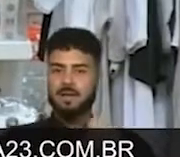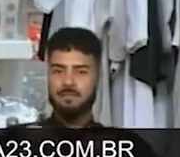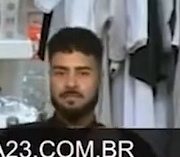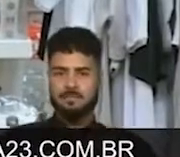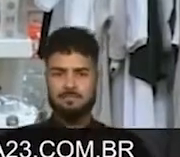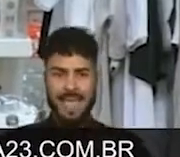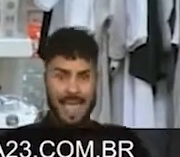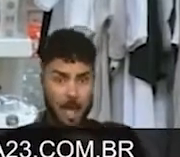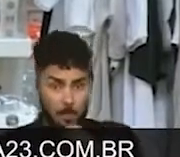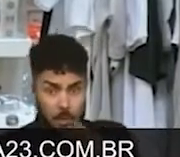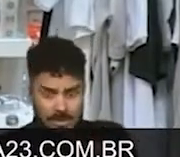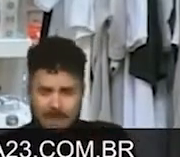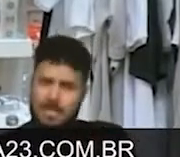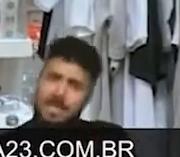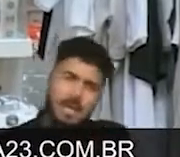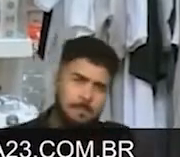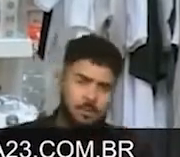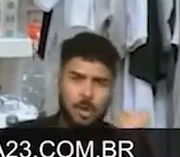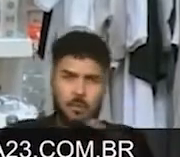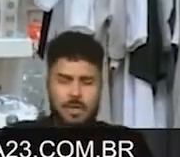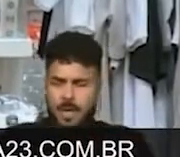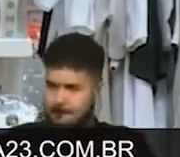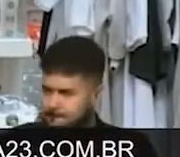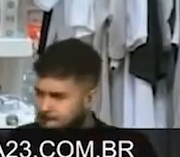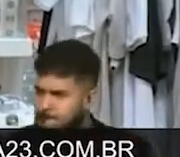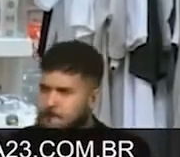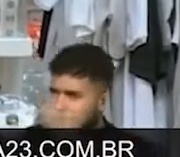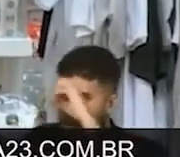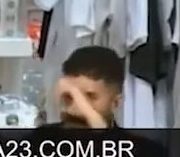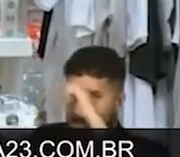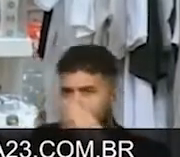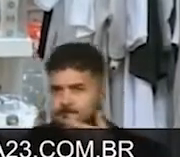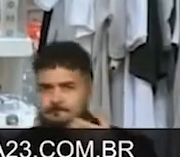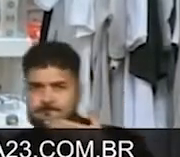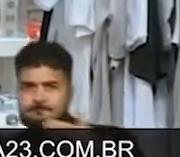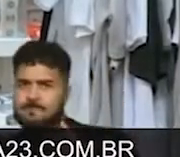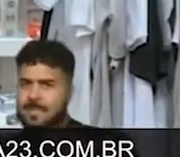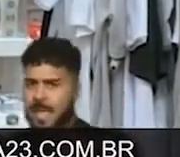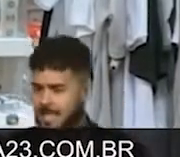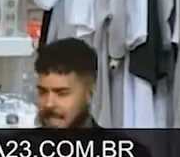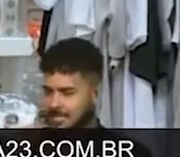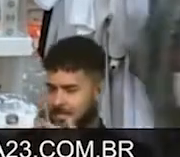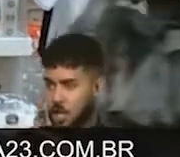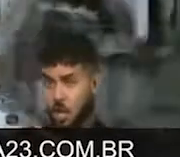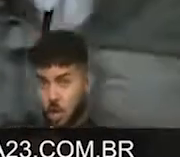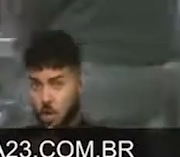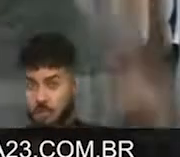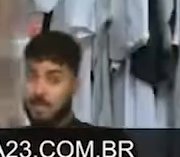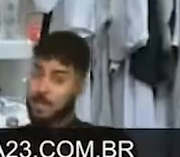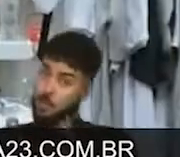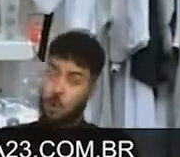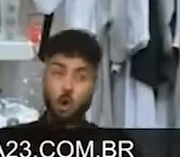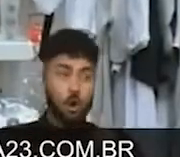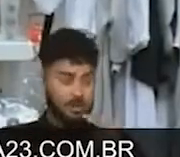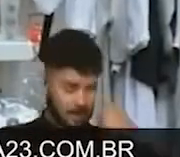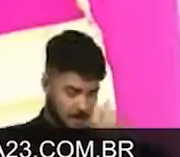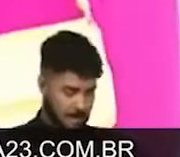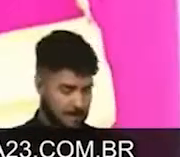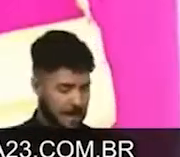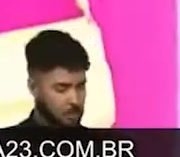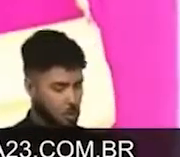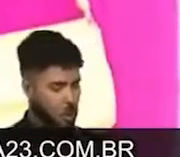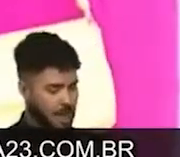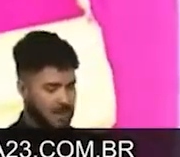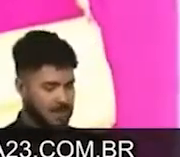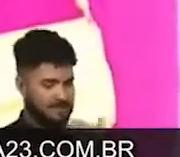são cruciais para a gente pegar o gosto realmente pela coisa, né? Oportunidade de crescer não só na loja, mas também como em outros aspectos da nossa vida também.